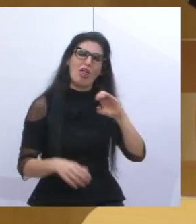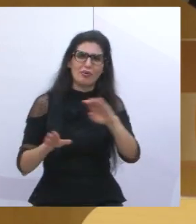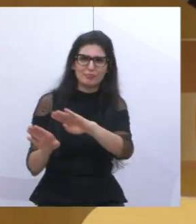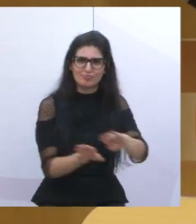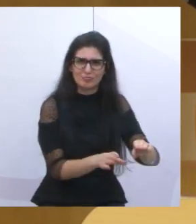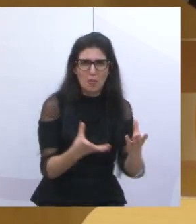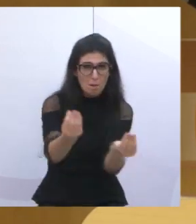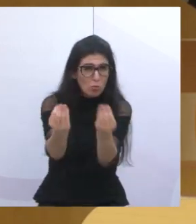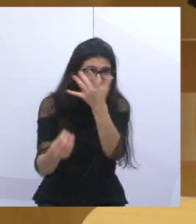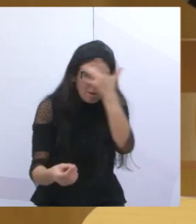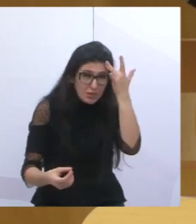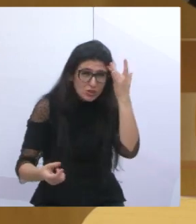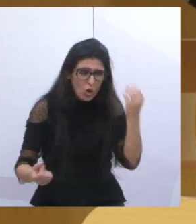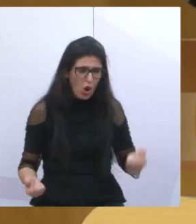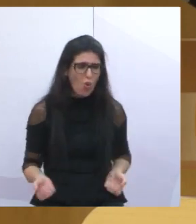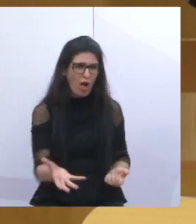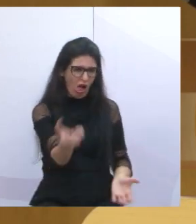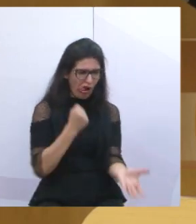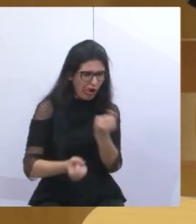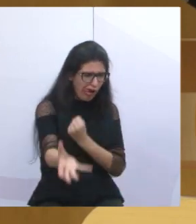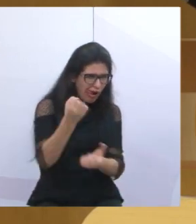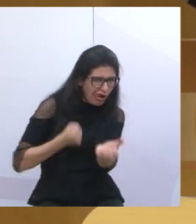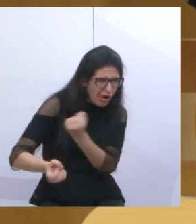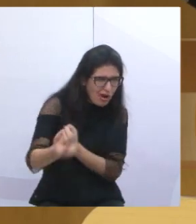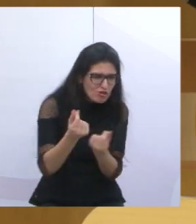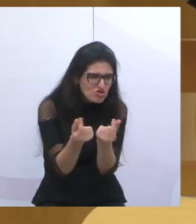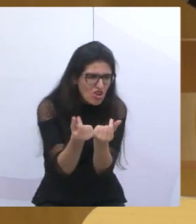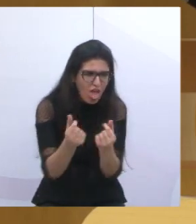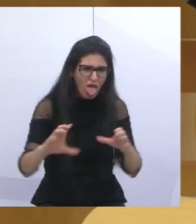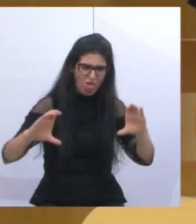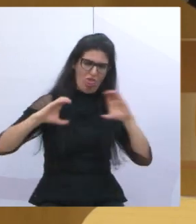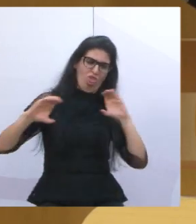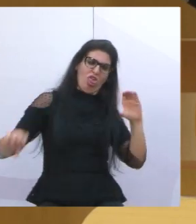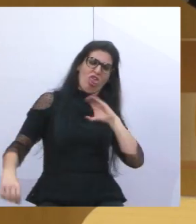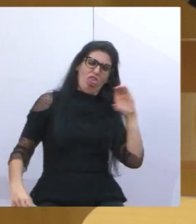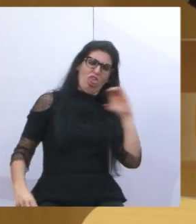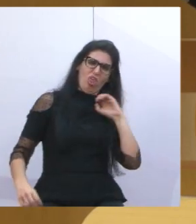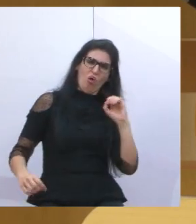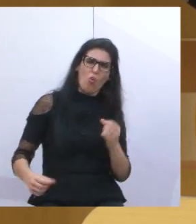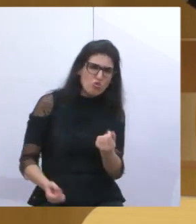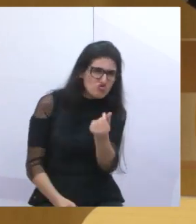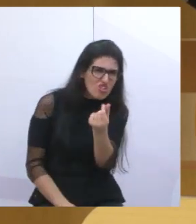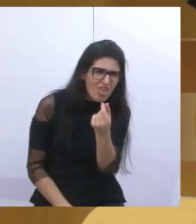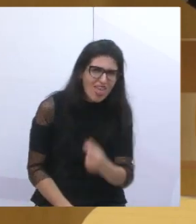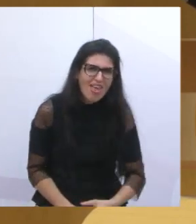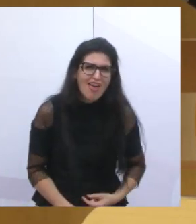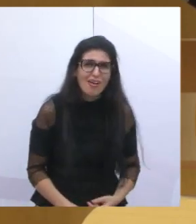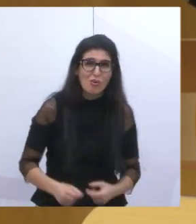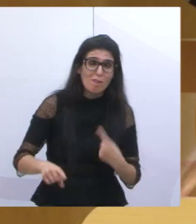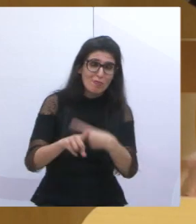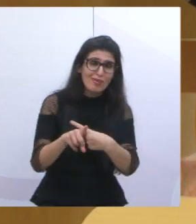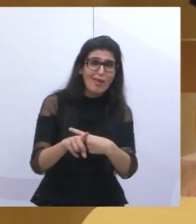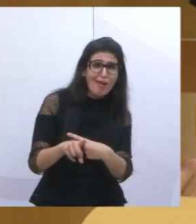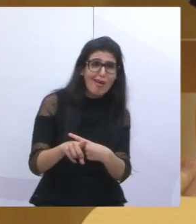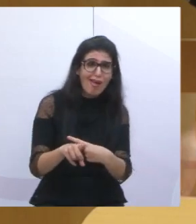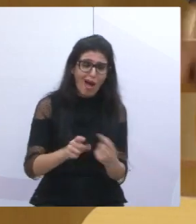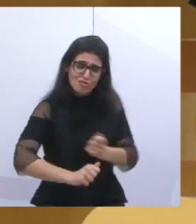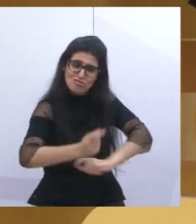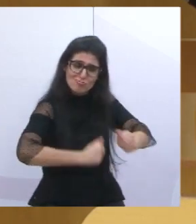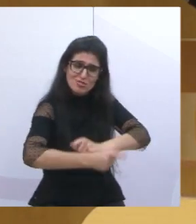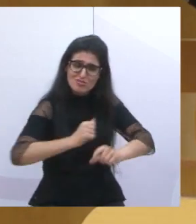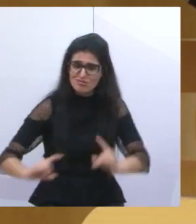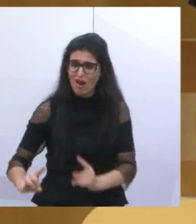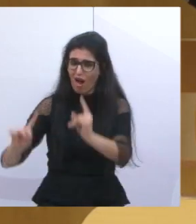gente ganhando dinheiro aí. A outra questão é com relação ao PCMM.